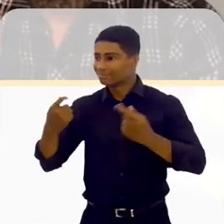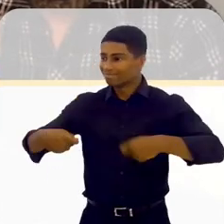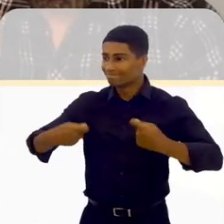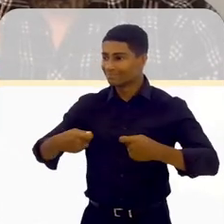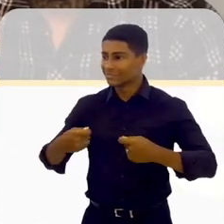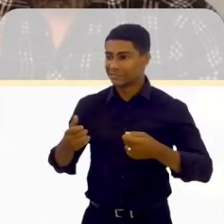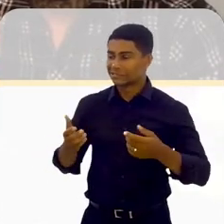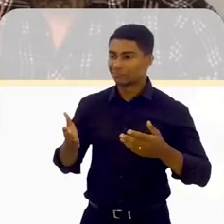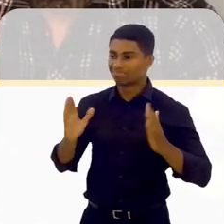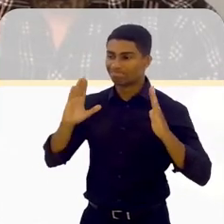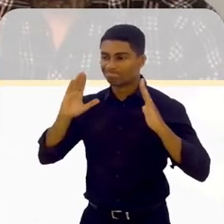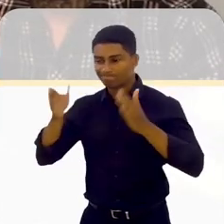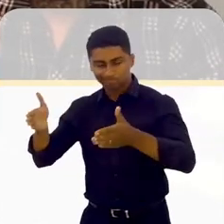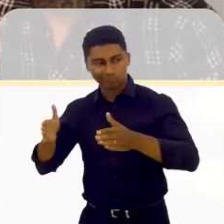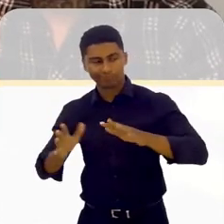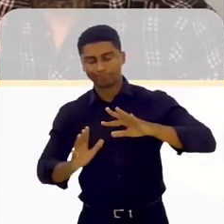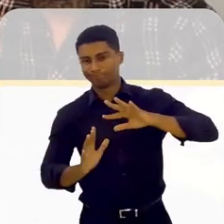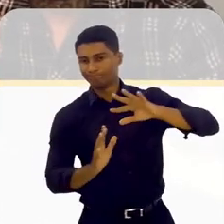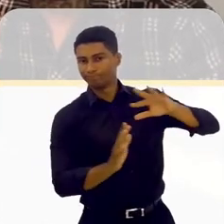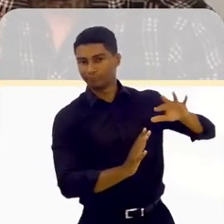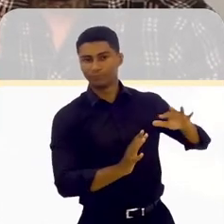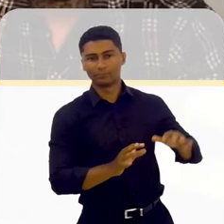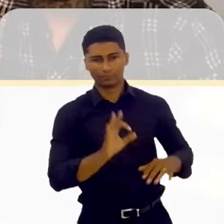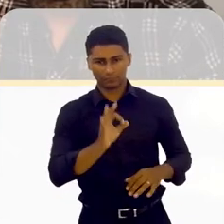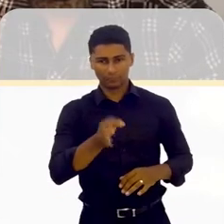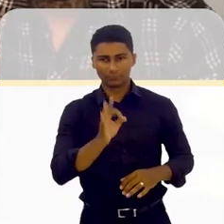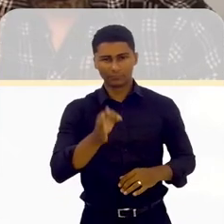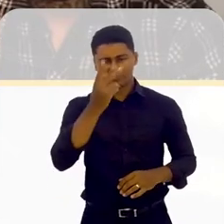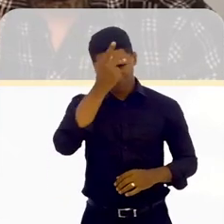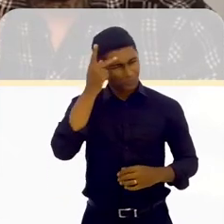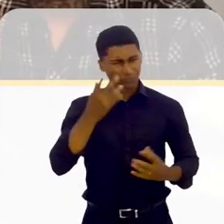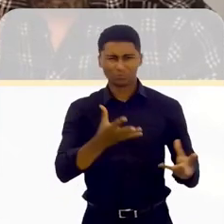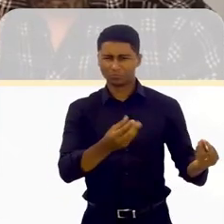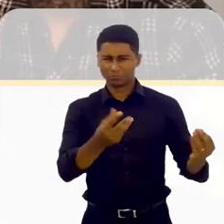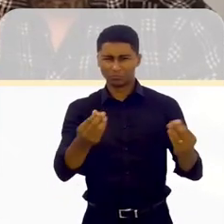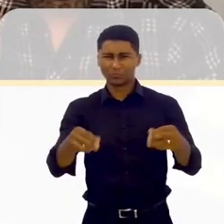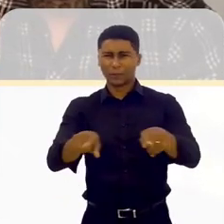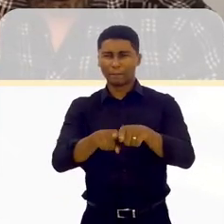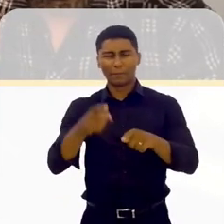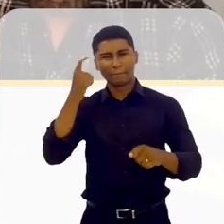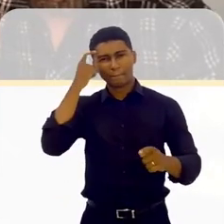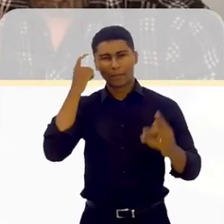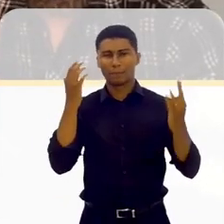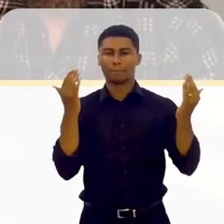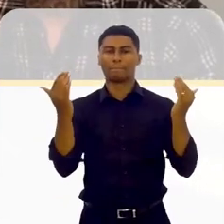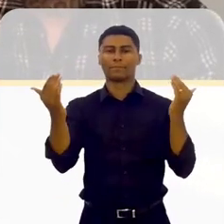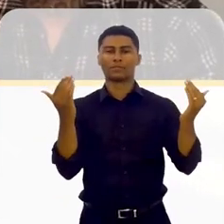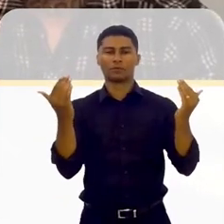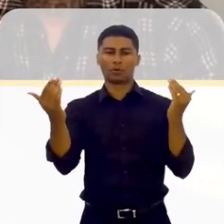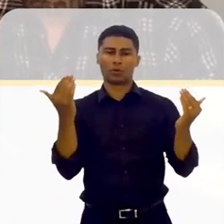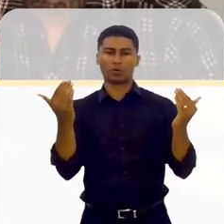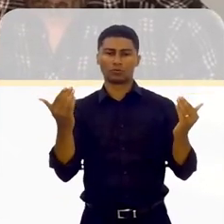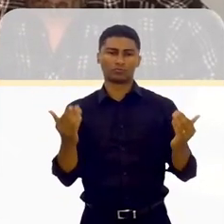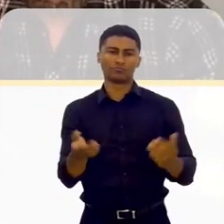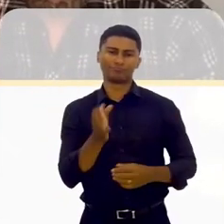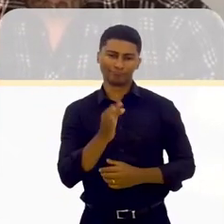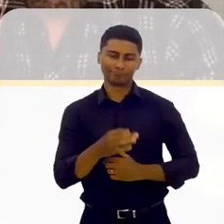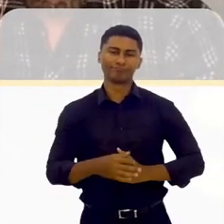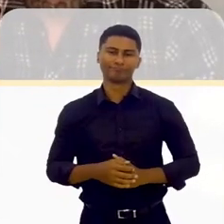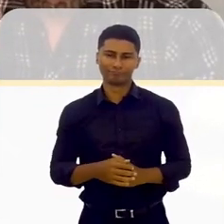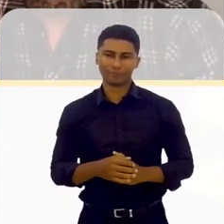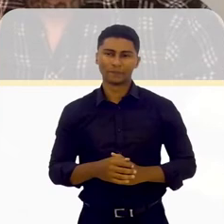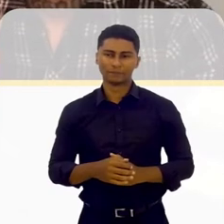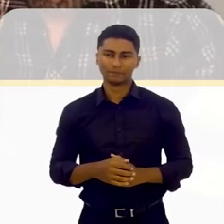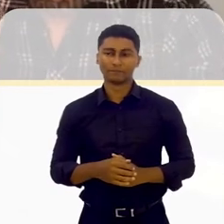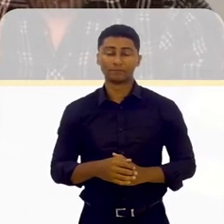ali houve, né? Alguma perca também. Muita gente foi afetada psicologicamente Infelizmente. também. Ninguém estava Exato. esperando isso,